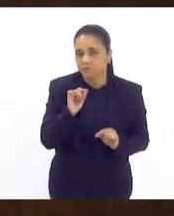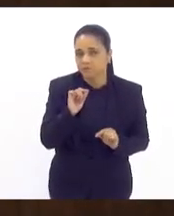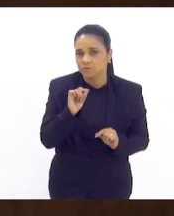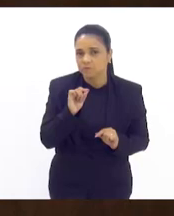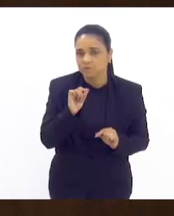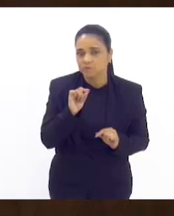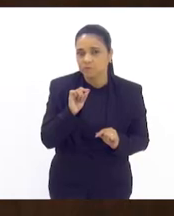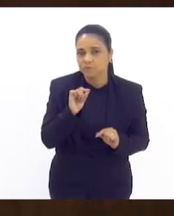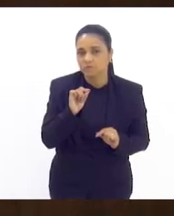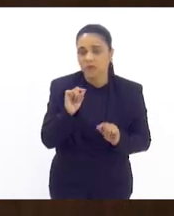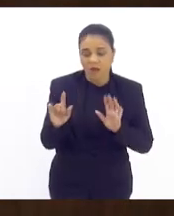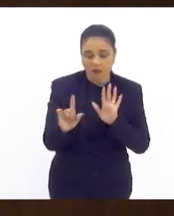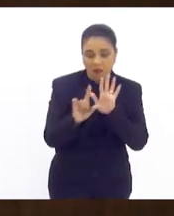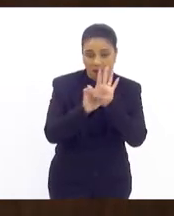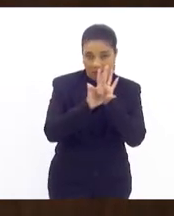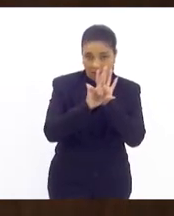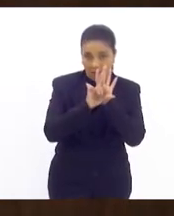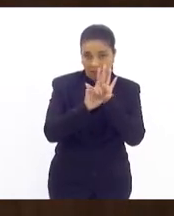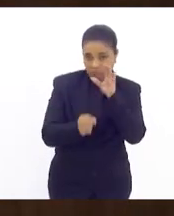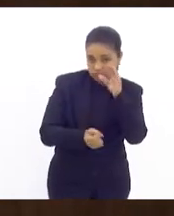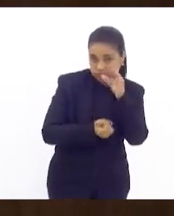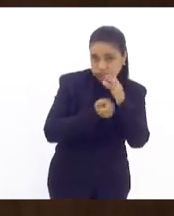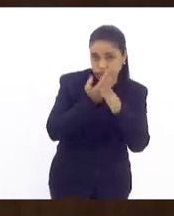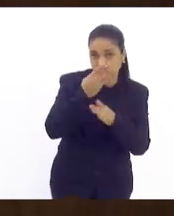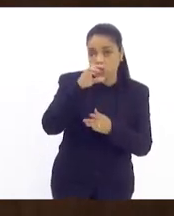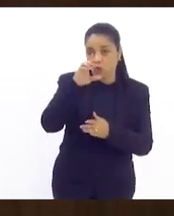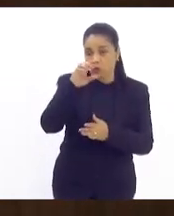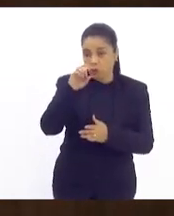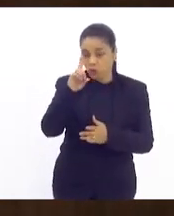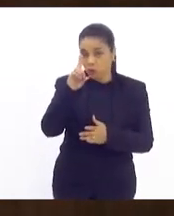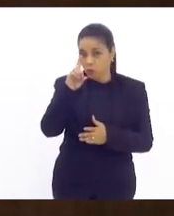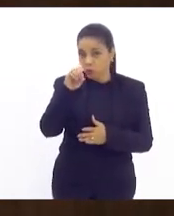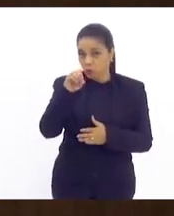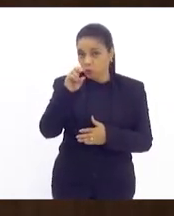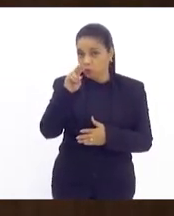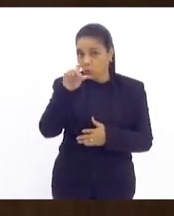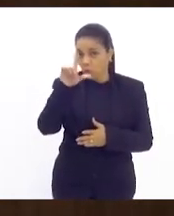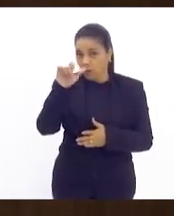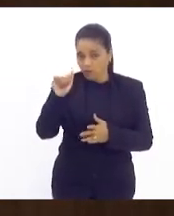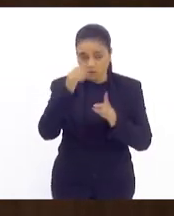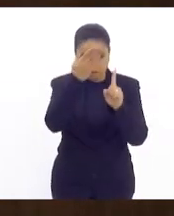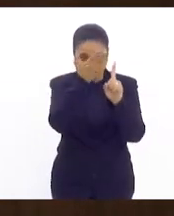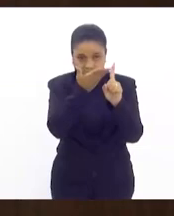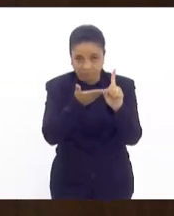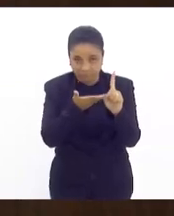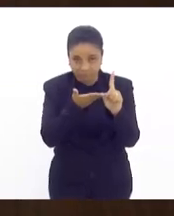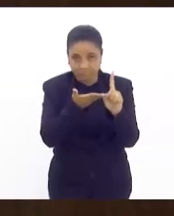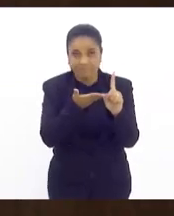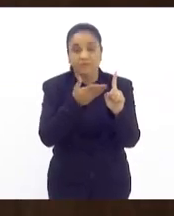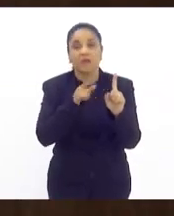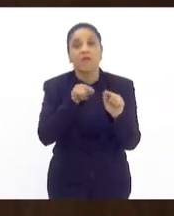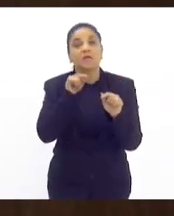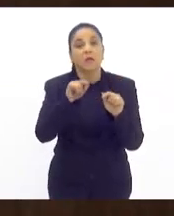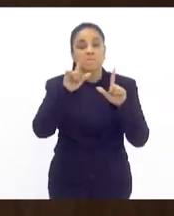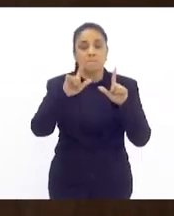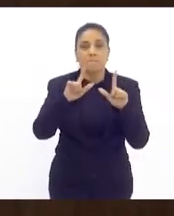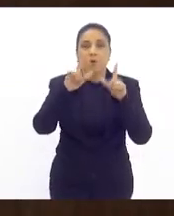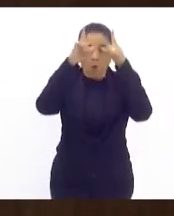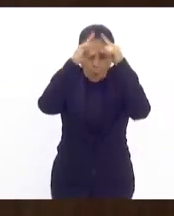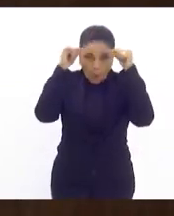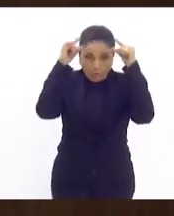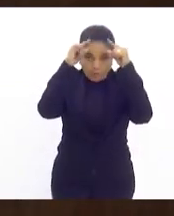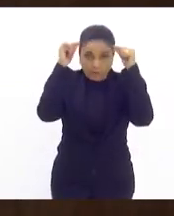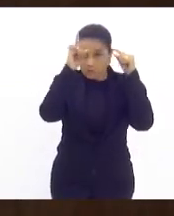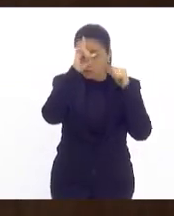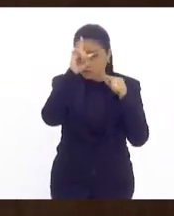fizemos a lei das doulas depois uma lei que obriga a botar nas maternidades uma placa dizendo olha além das donas